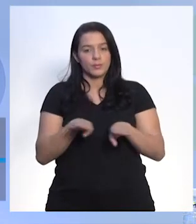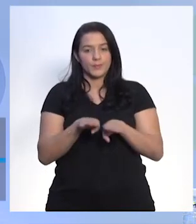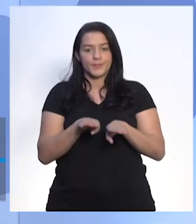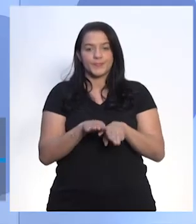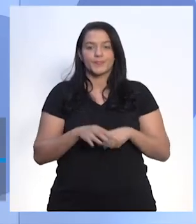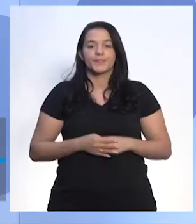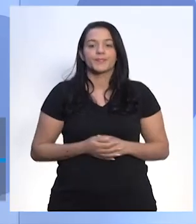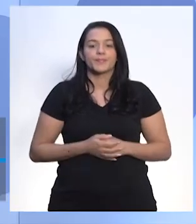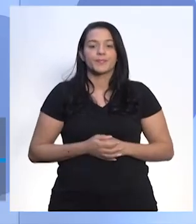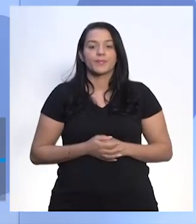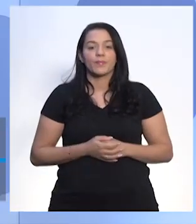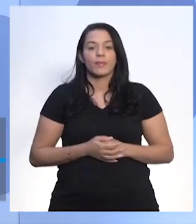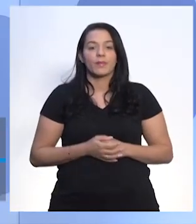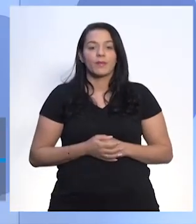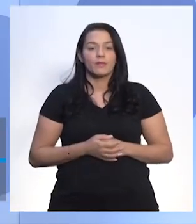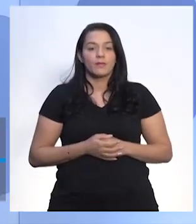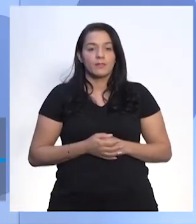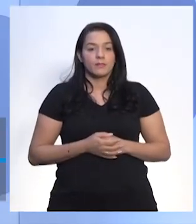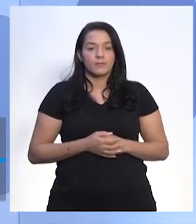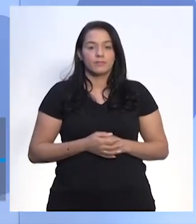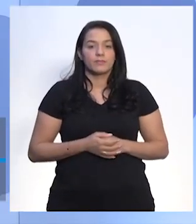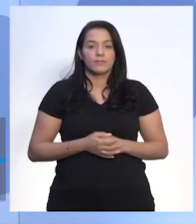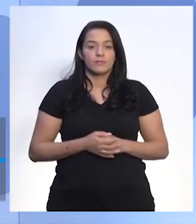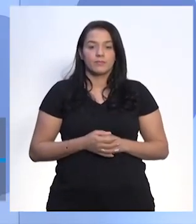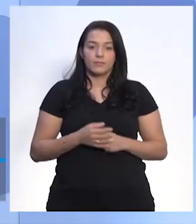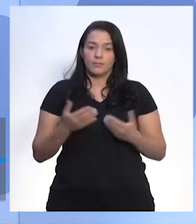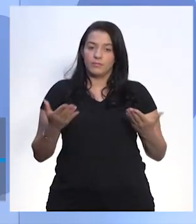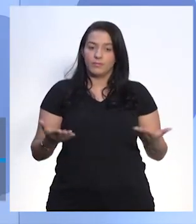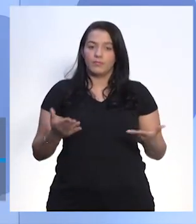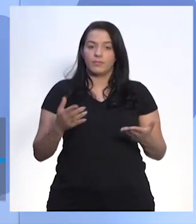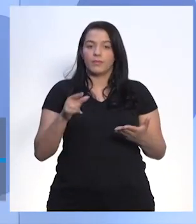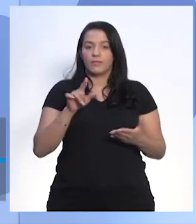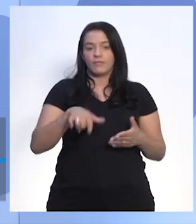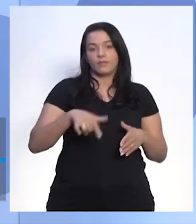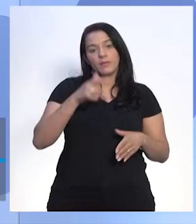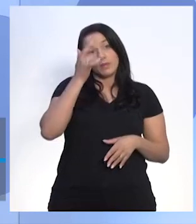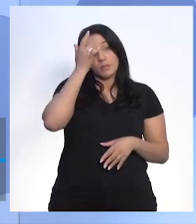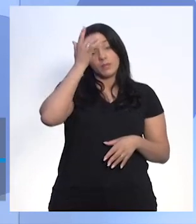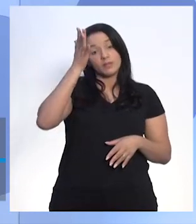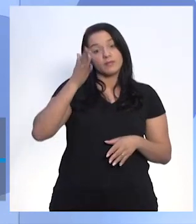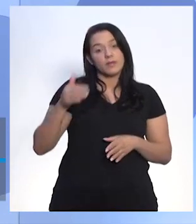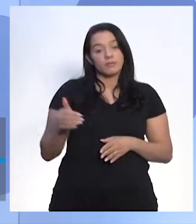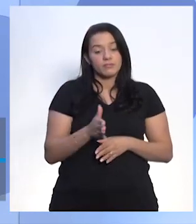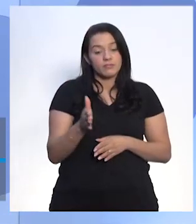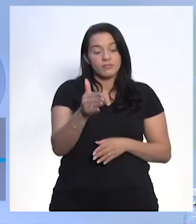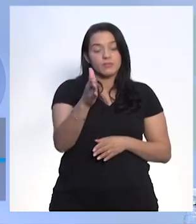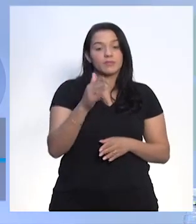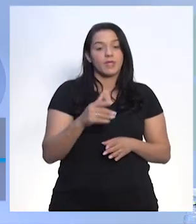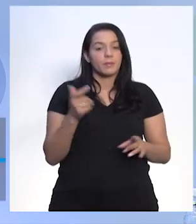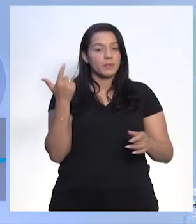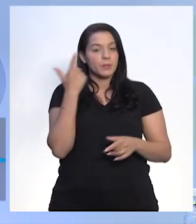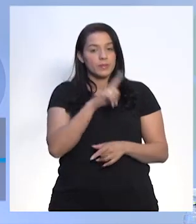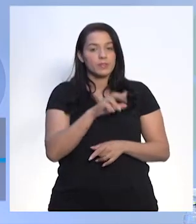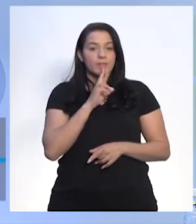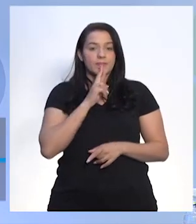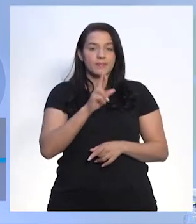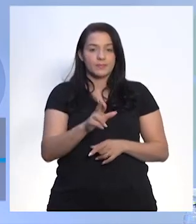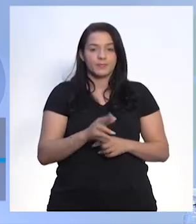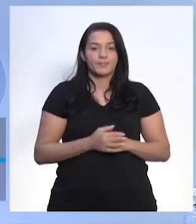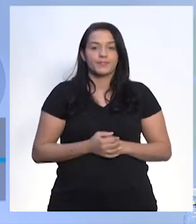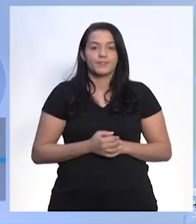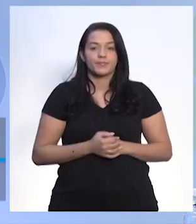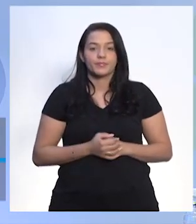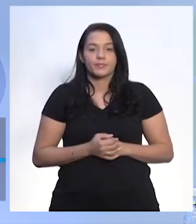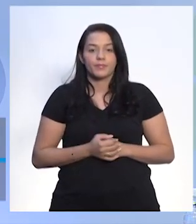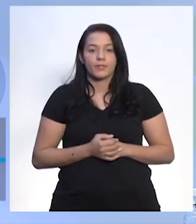você vai seguir, e a gente martela muito isso aí, né? Pouco importa. Vai pelo mais fácil, vai pelo mais suave. Isso mesmo. Então, os caminhos aí vocês